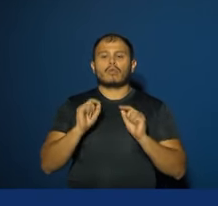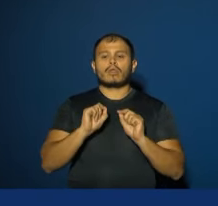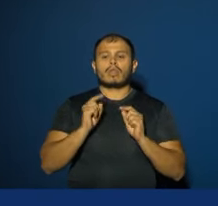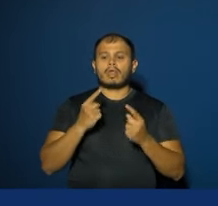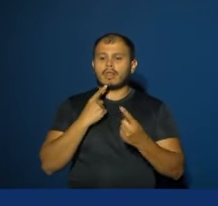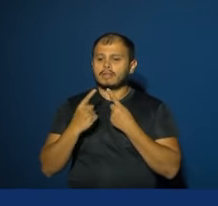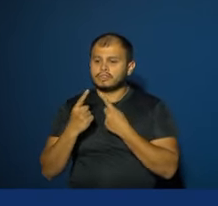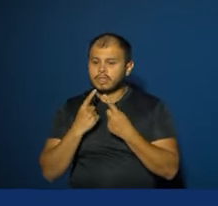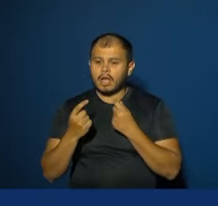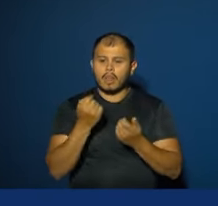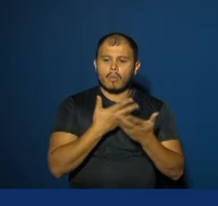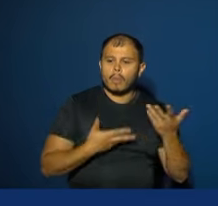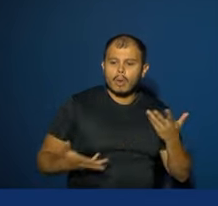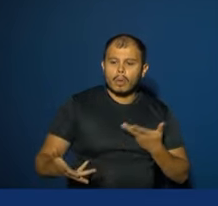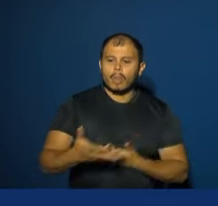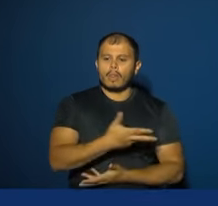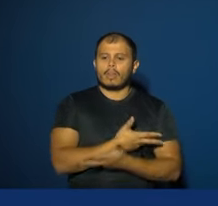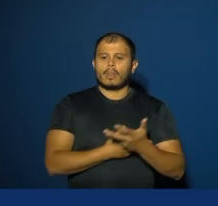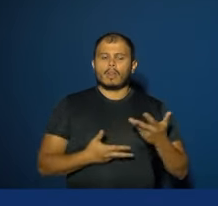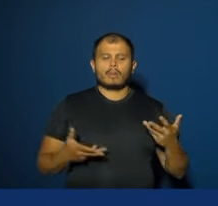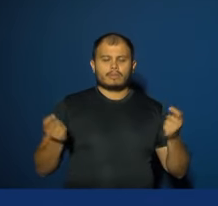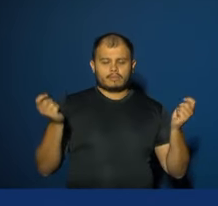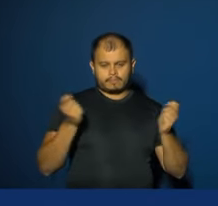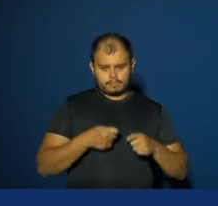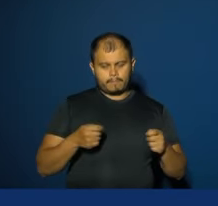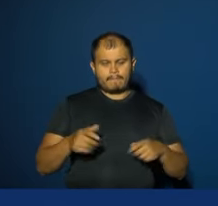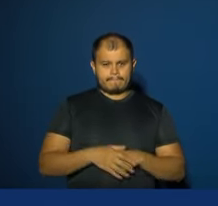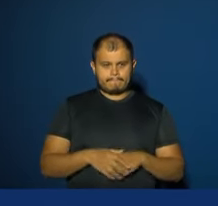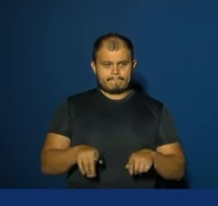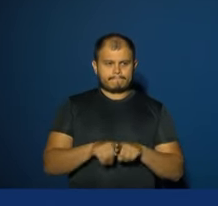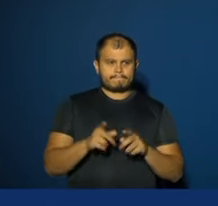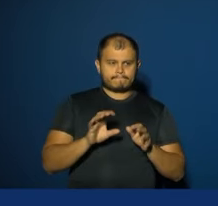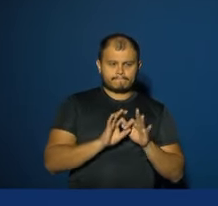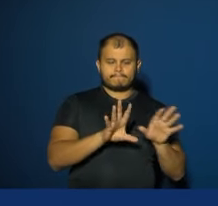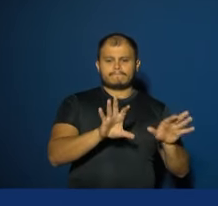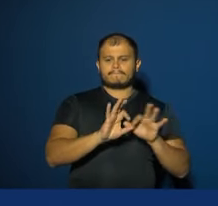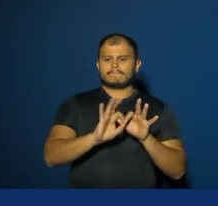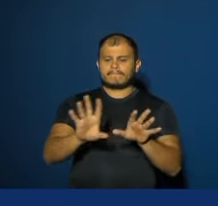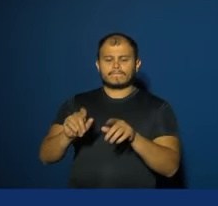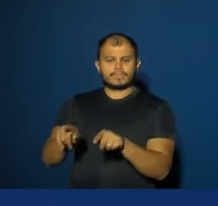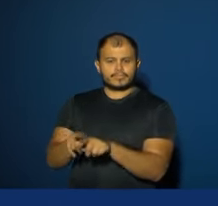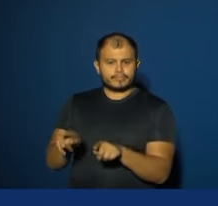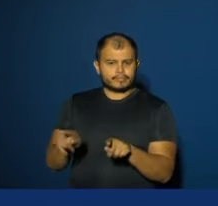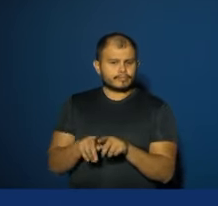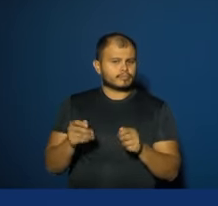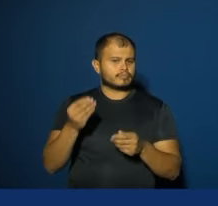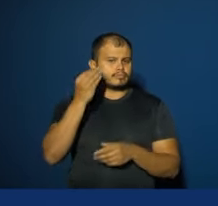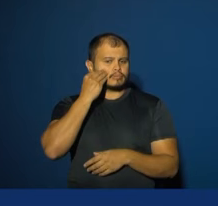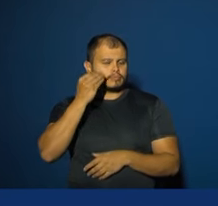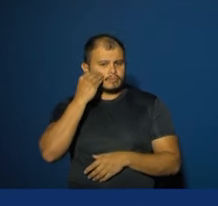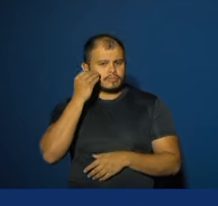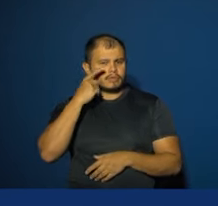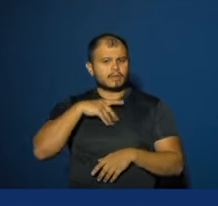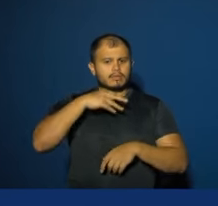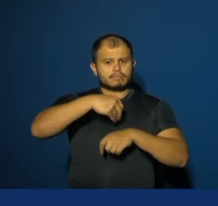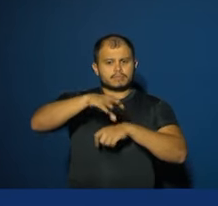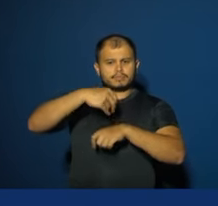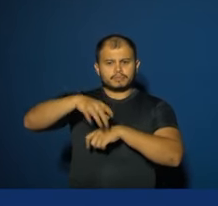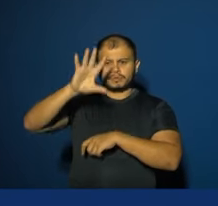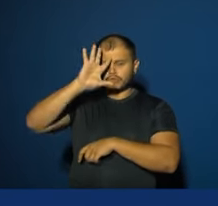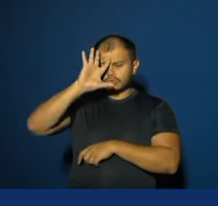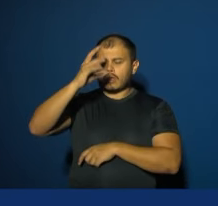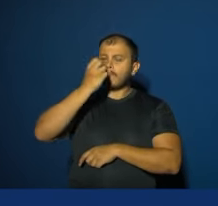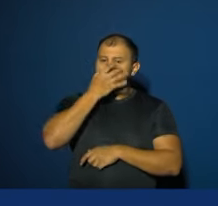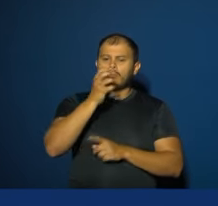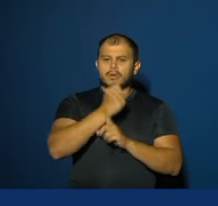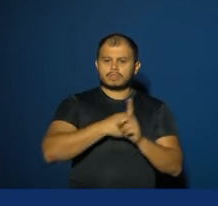entre os agentes privados e eh poder regulatório poder concedente eh numa tentativa de encontrar soluções que sejam boas para a sociedade